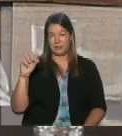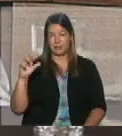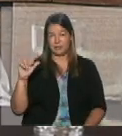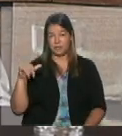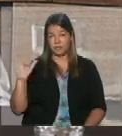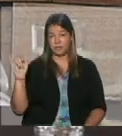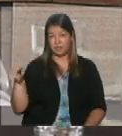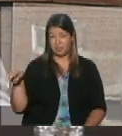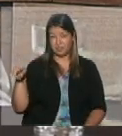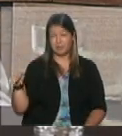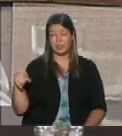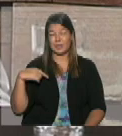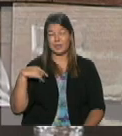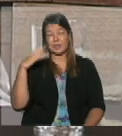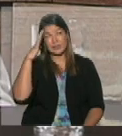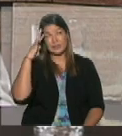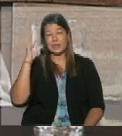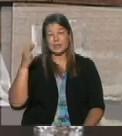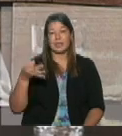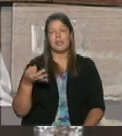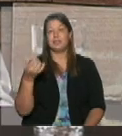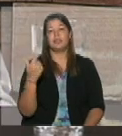tinha muito certo o que eu queria.